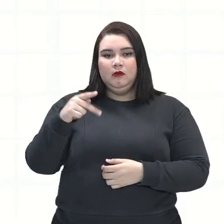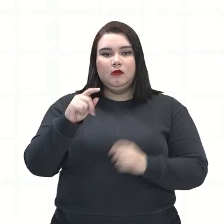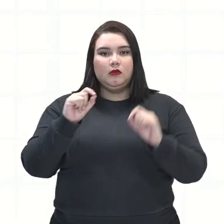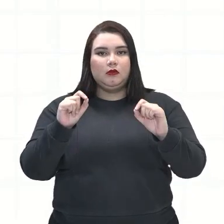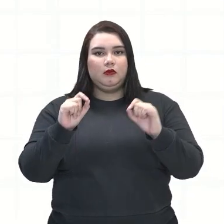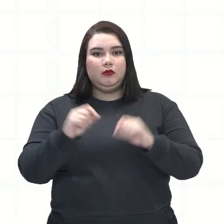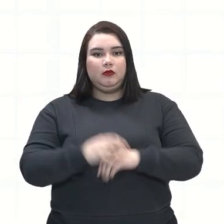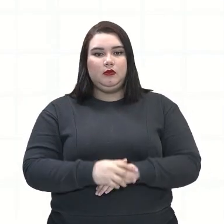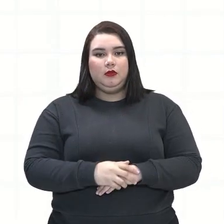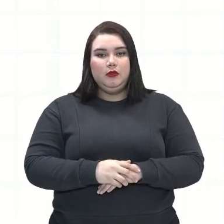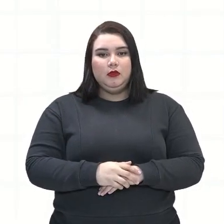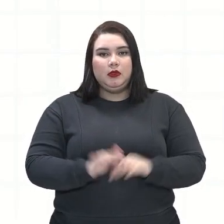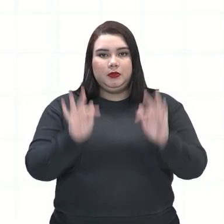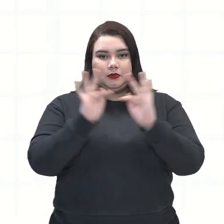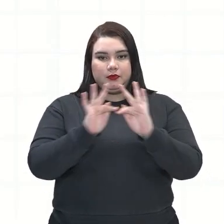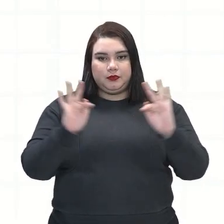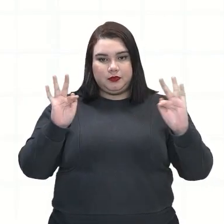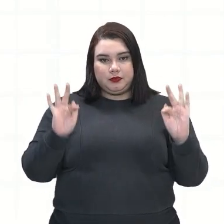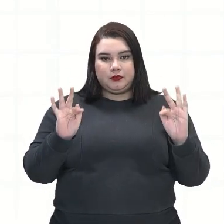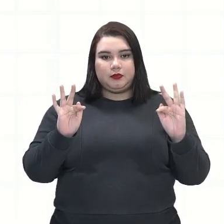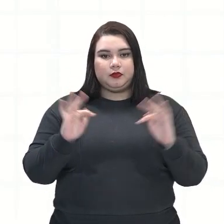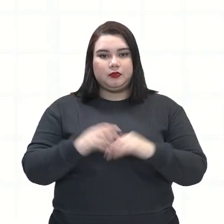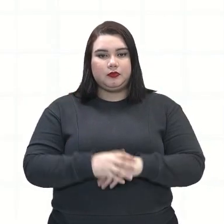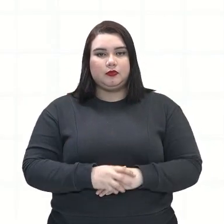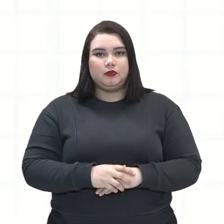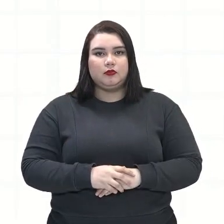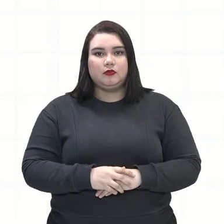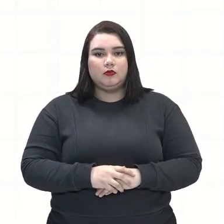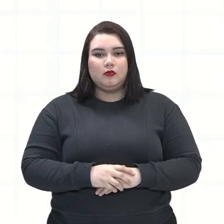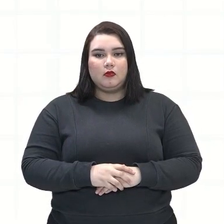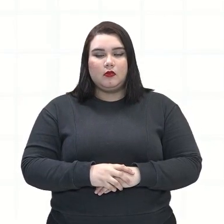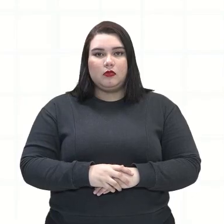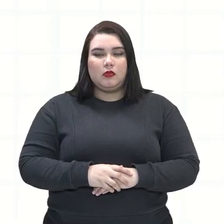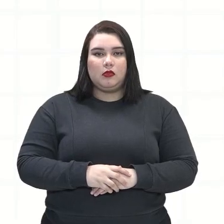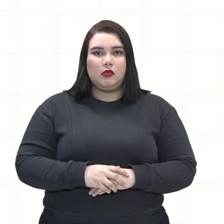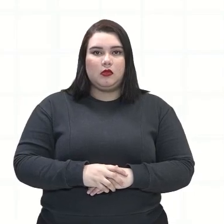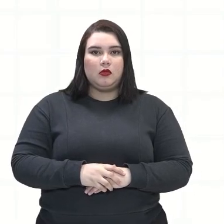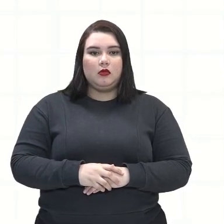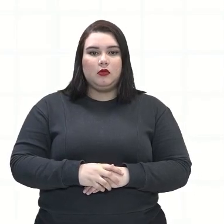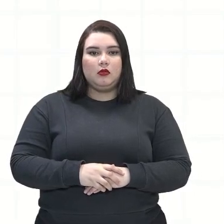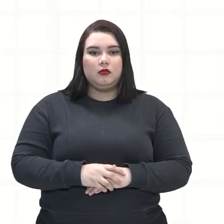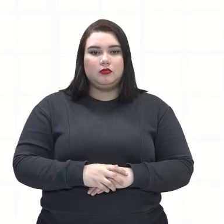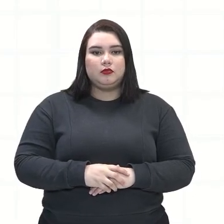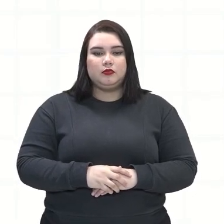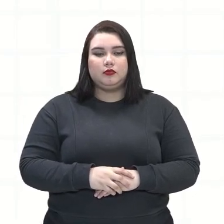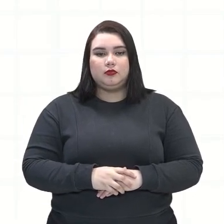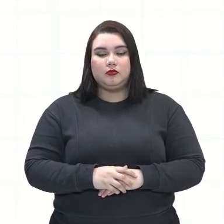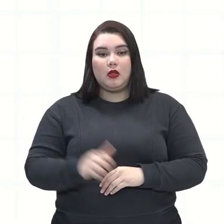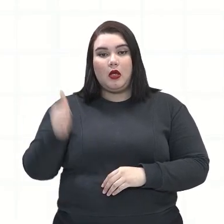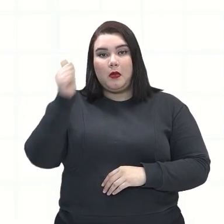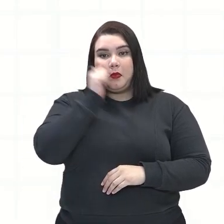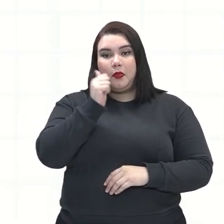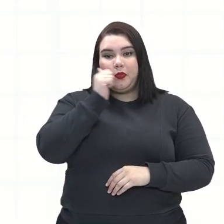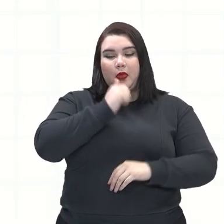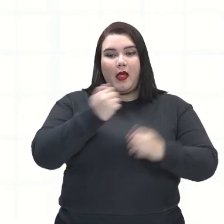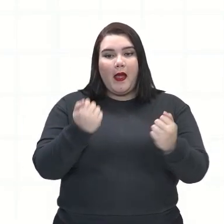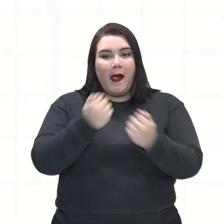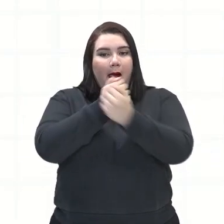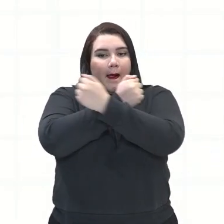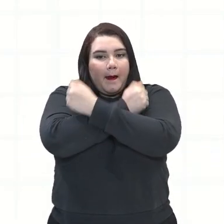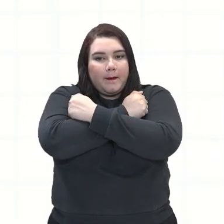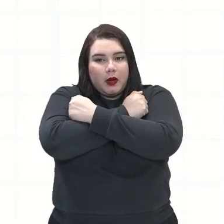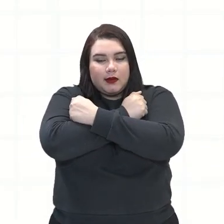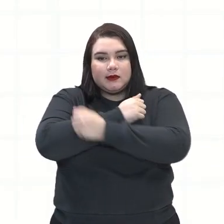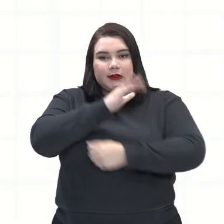Her children, as crianças dela. With so much love and affection. Com tanto, né, amor